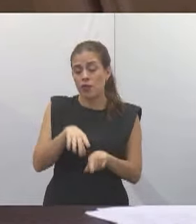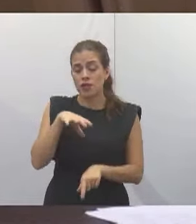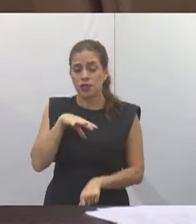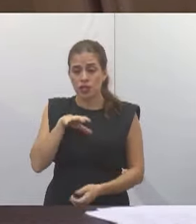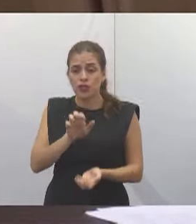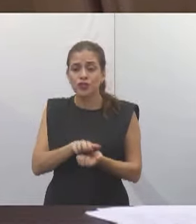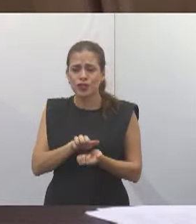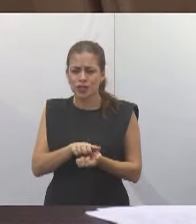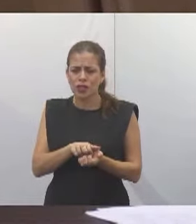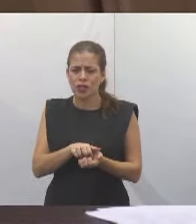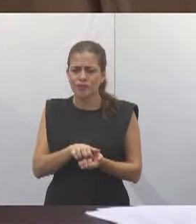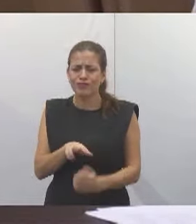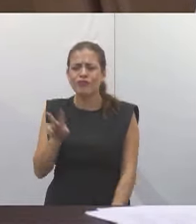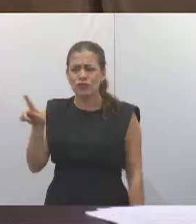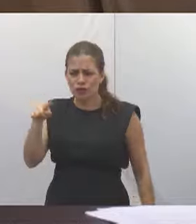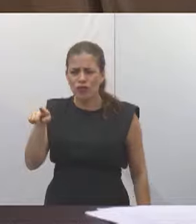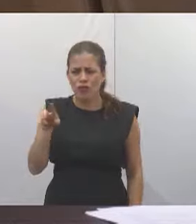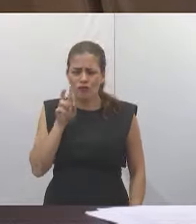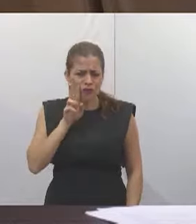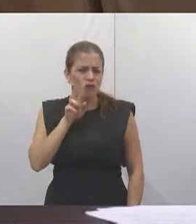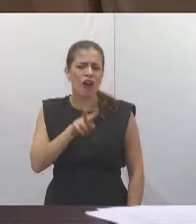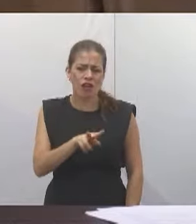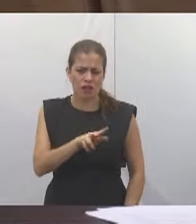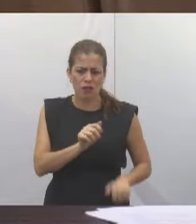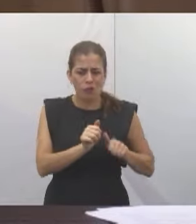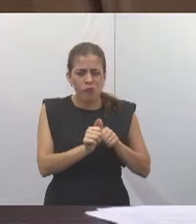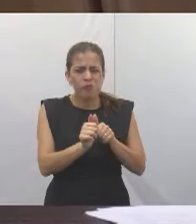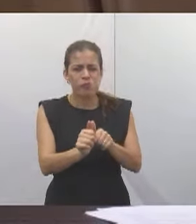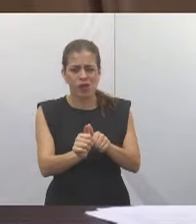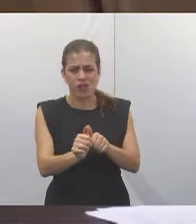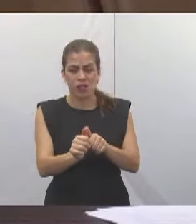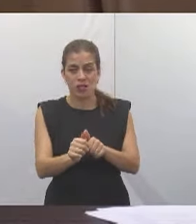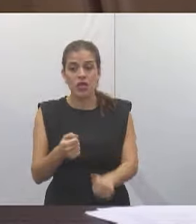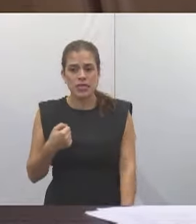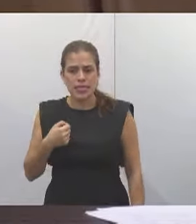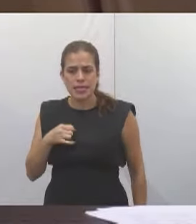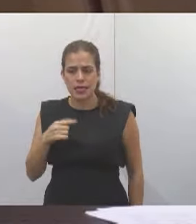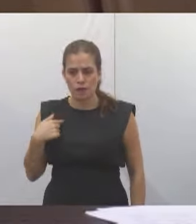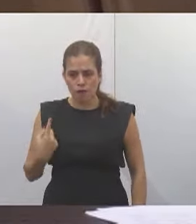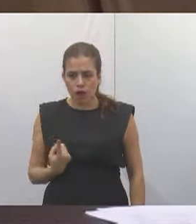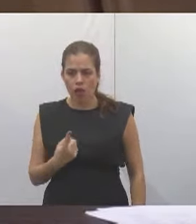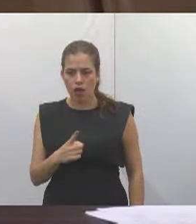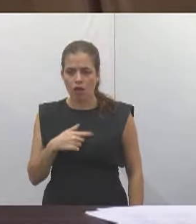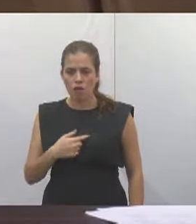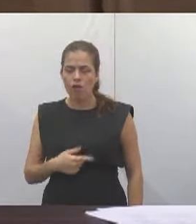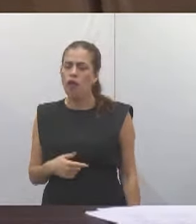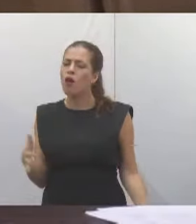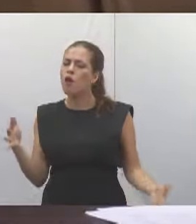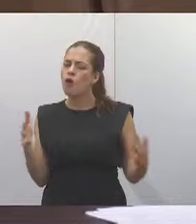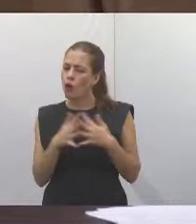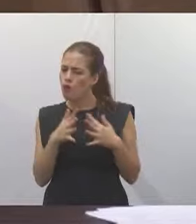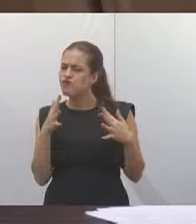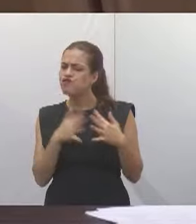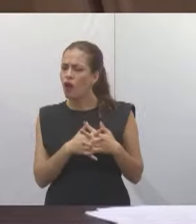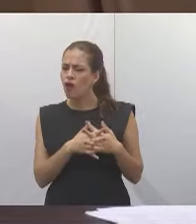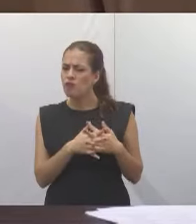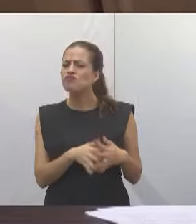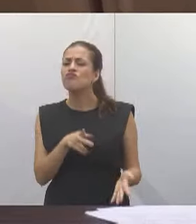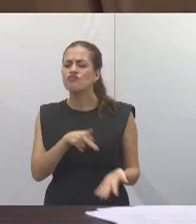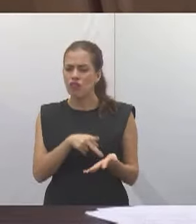Acompanhe de perto, que não está normal. Que se eu for lá, eu sou barraqueiro, eu vou arrumar confusão,